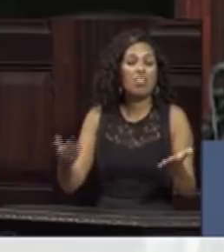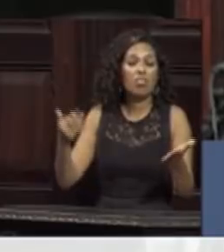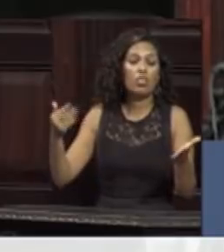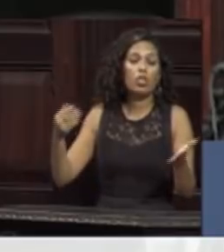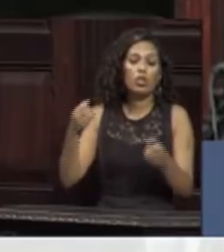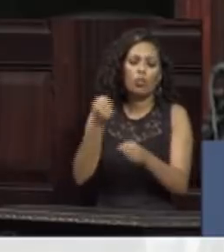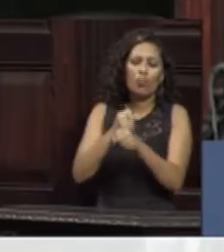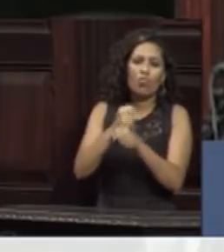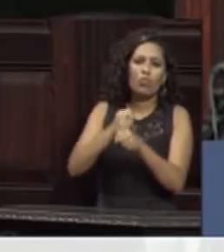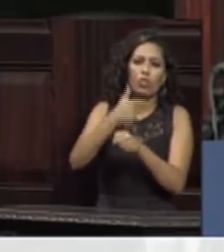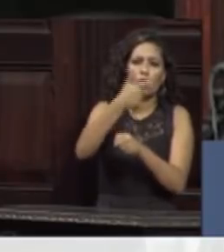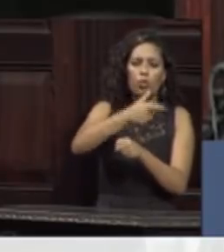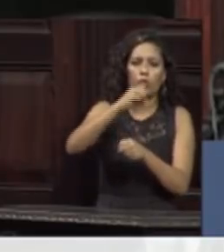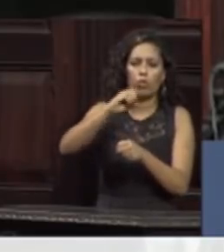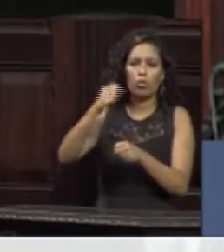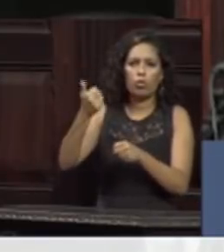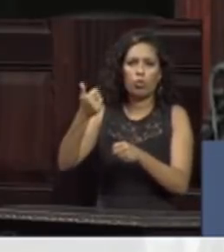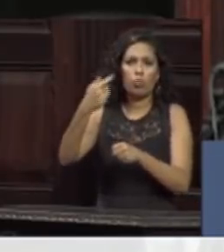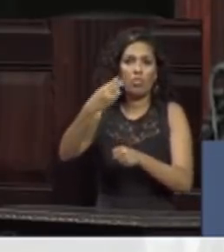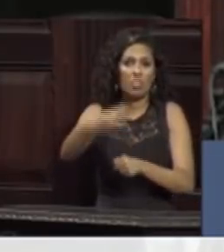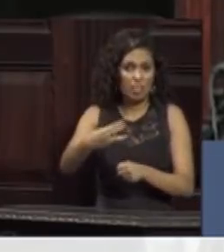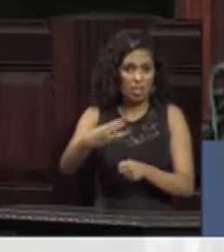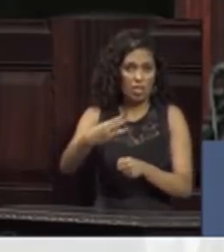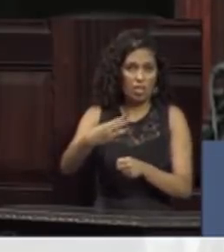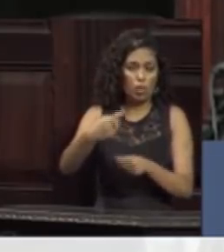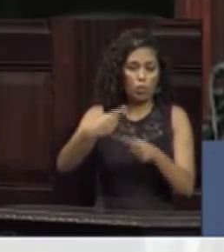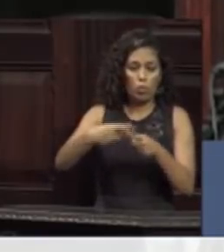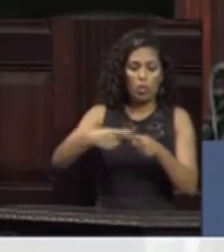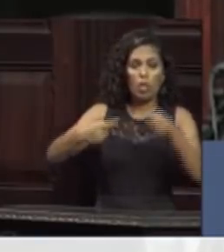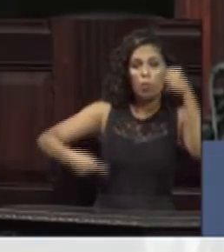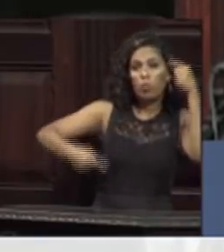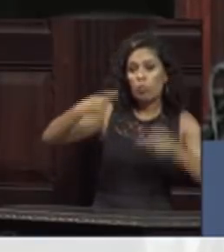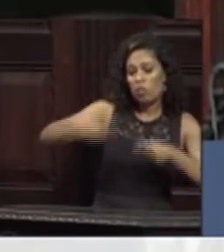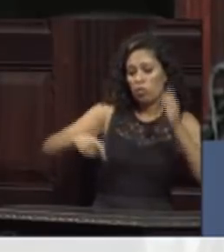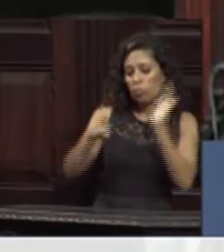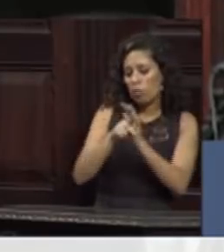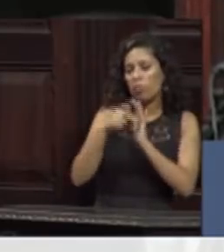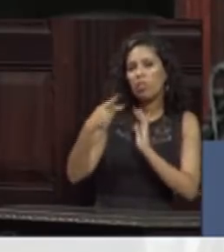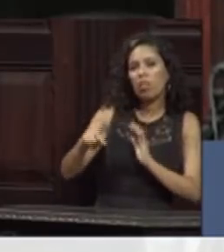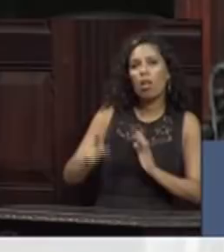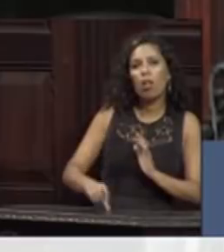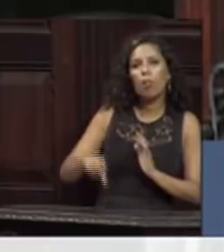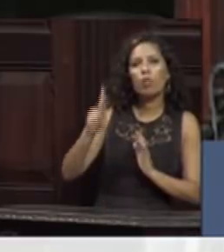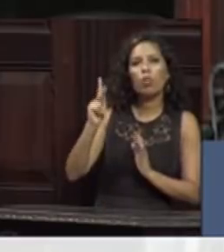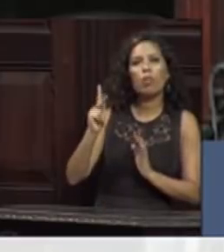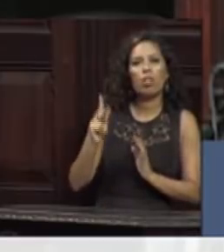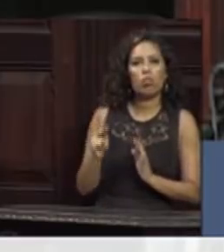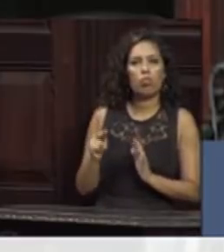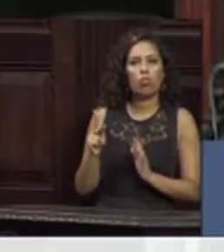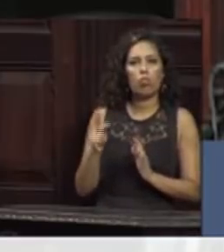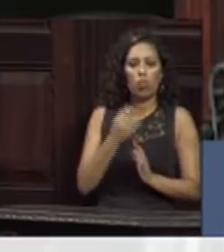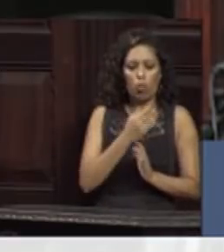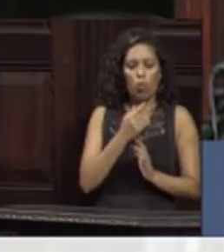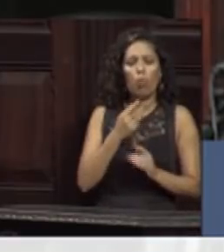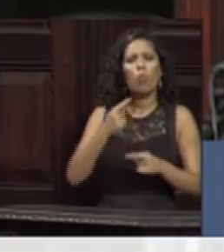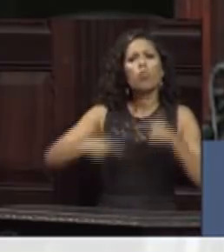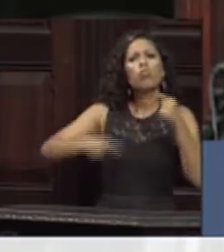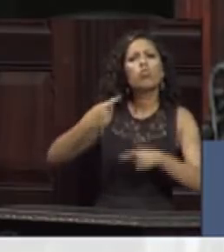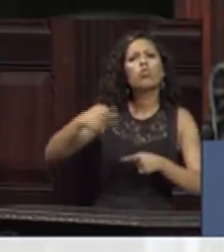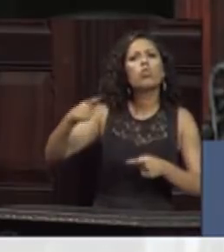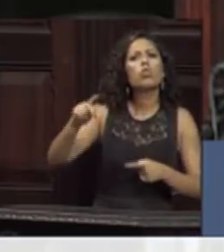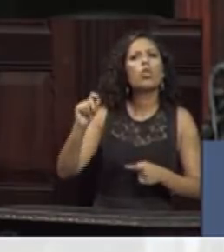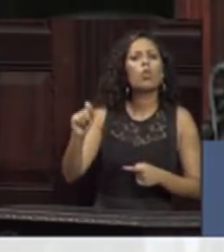2013 com uma política de preço mínimo da Petrobras. Qual seja a política? A Petrobras